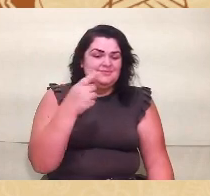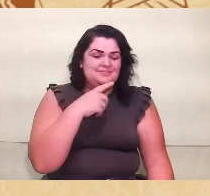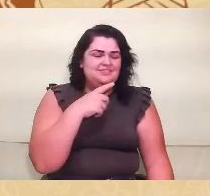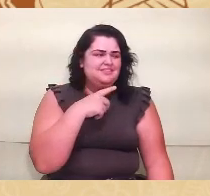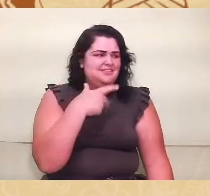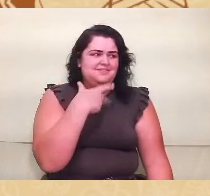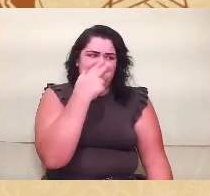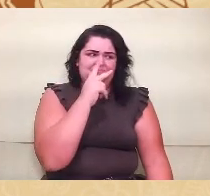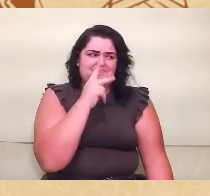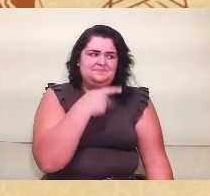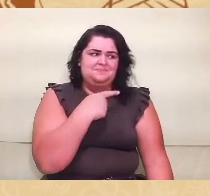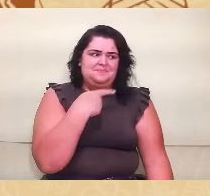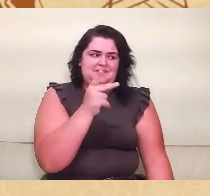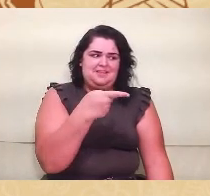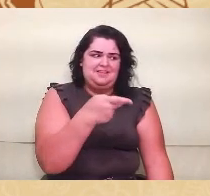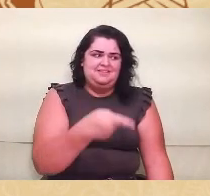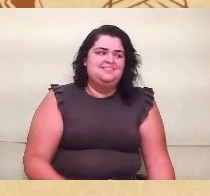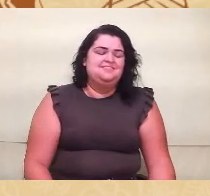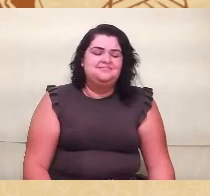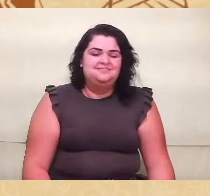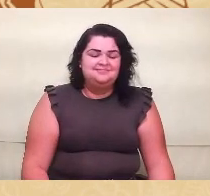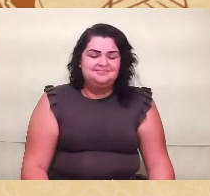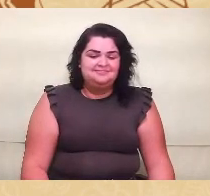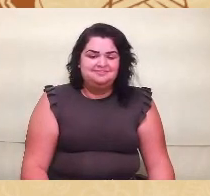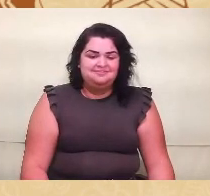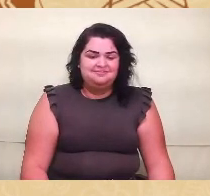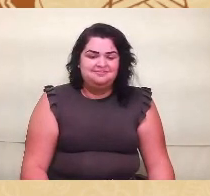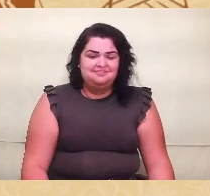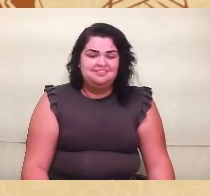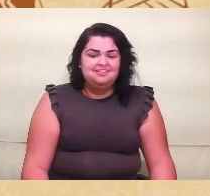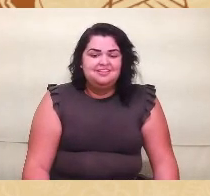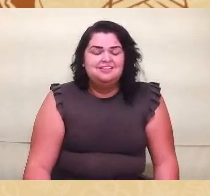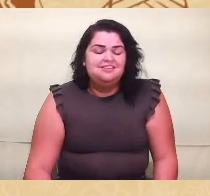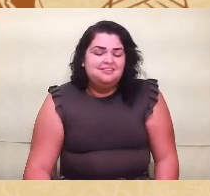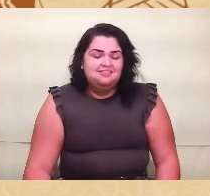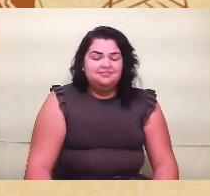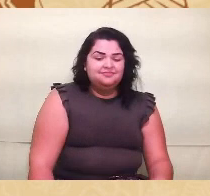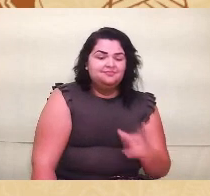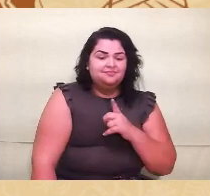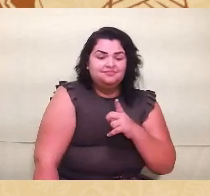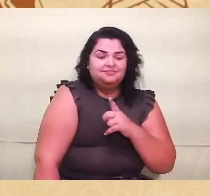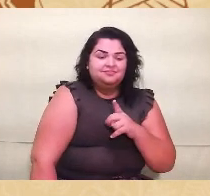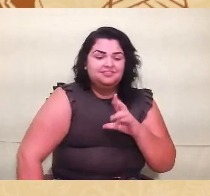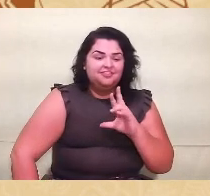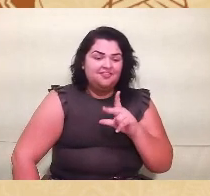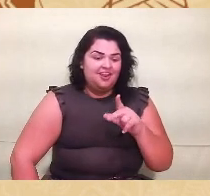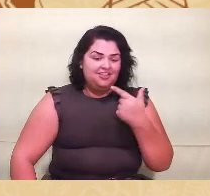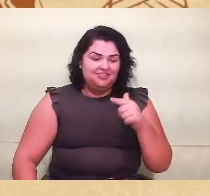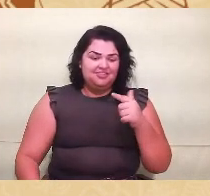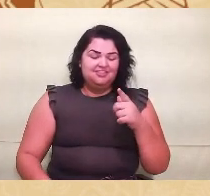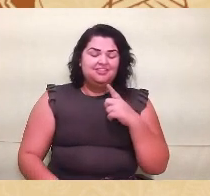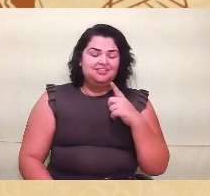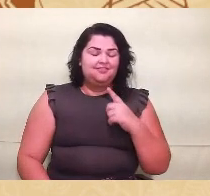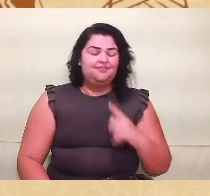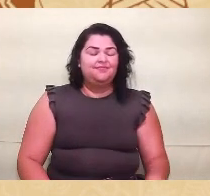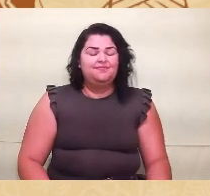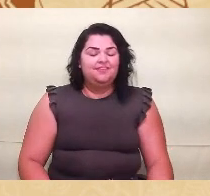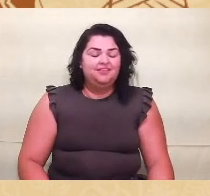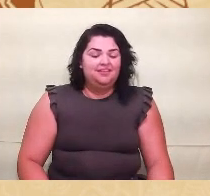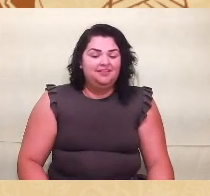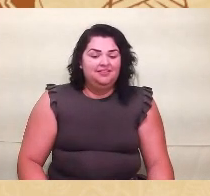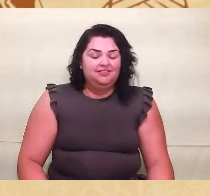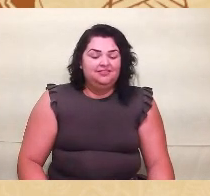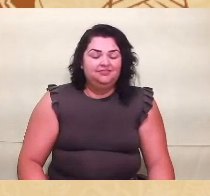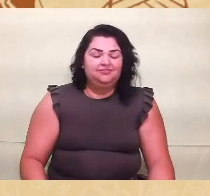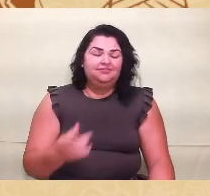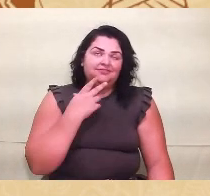verdade. E hoje não está sendo diferente. Privilégio estar aqui. Realmente eu queria que muito, muito,